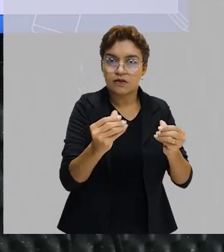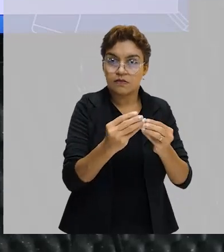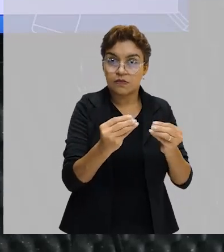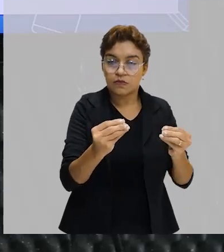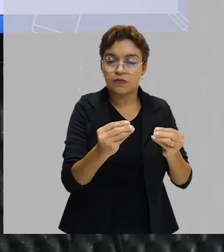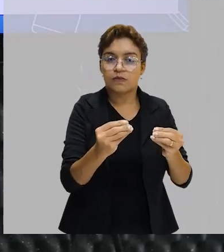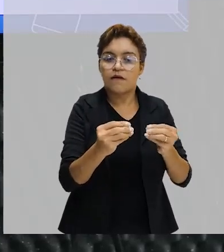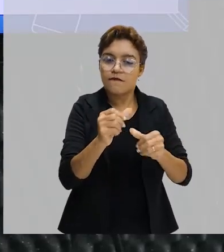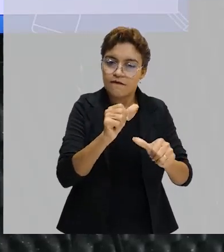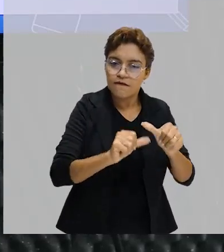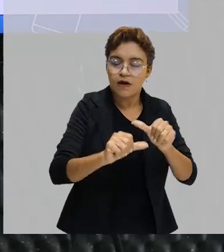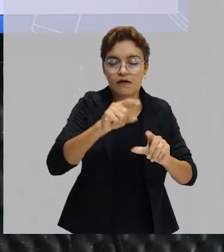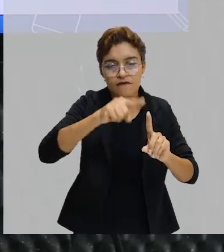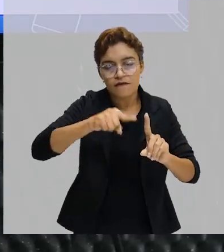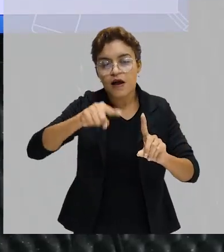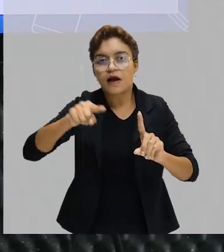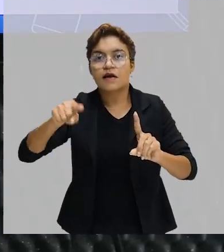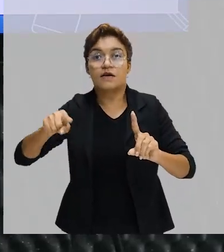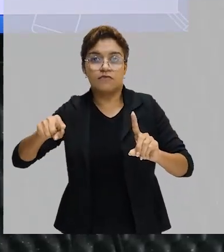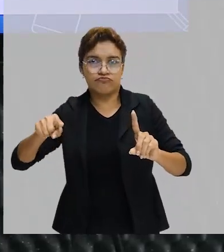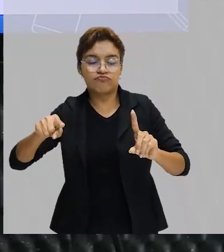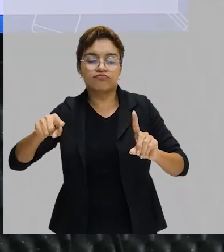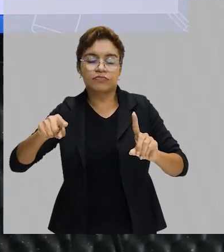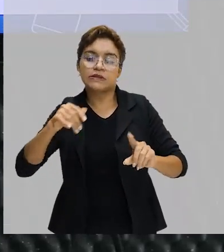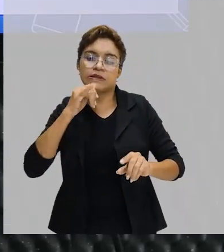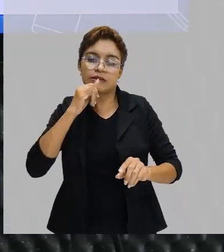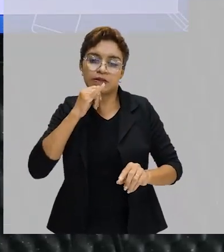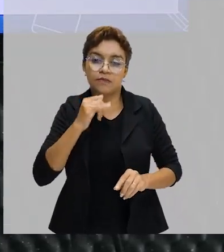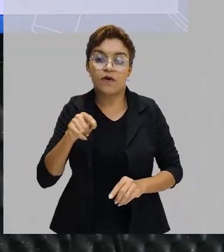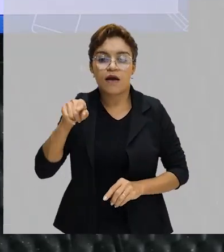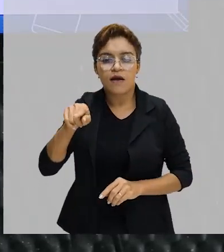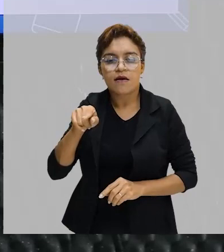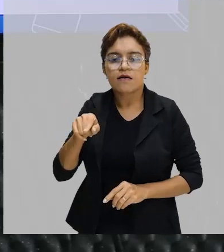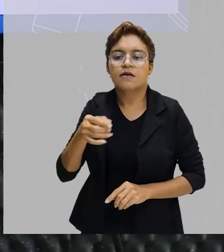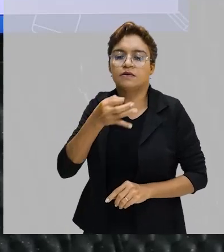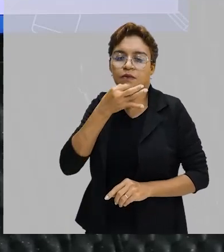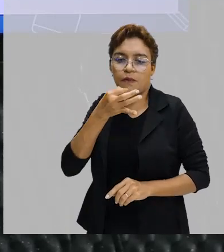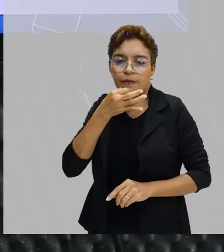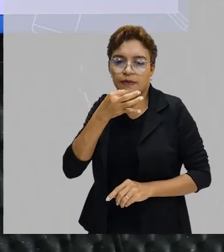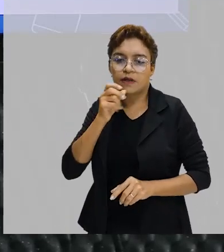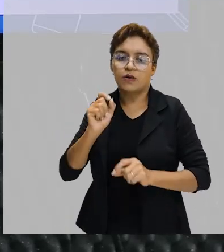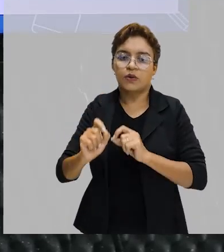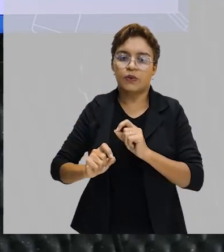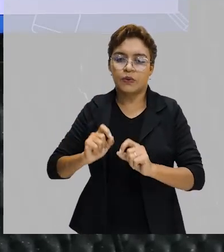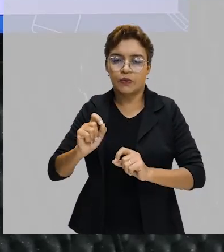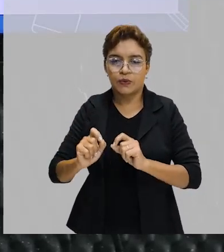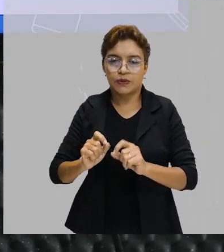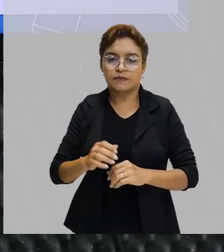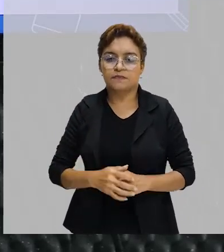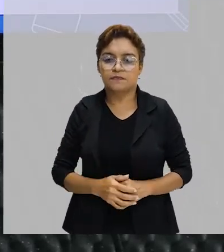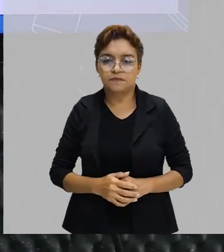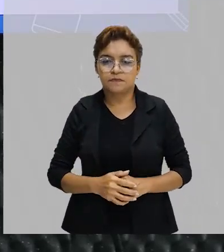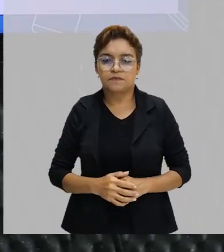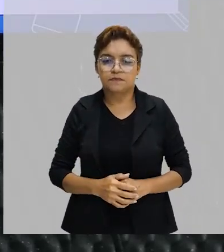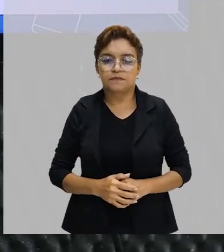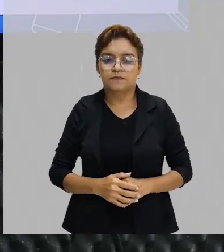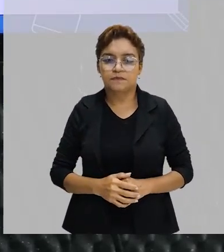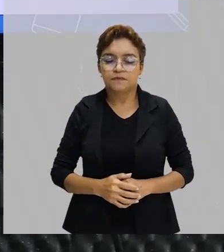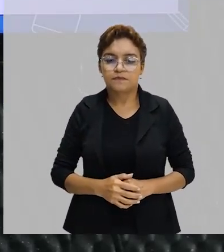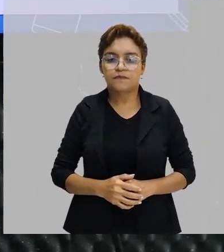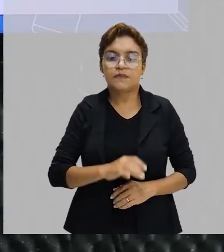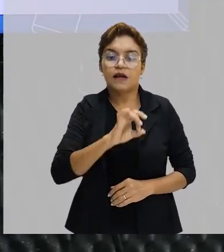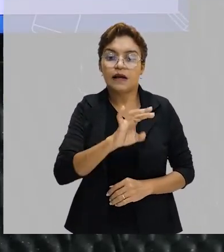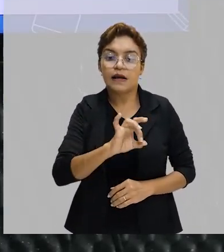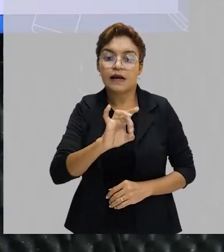elemento para elemento. Assim, puderam concluir que o espectro descontínuo de